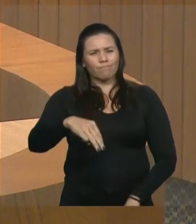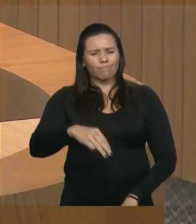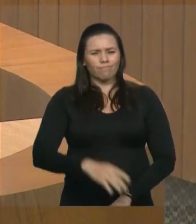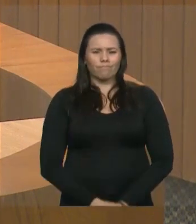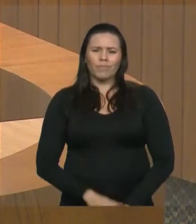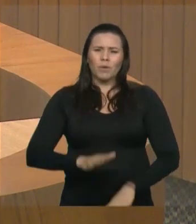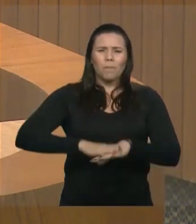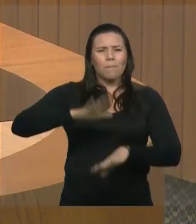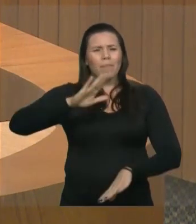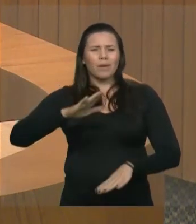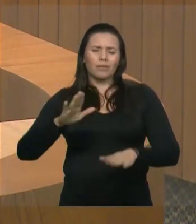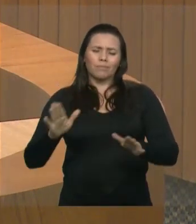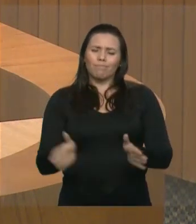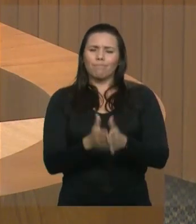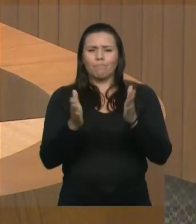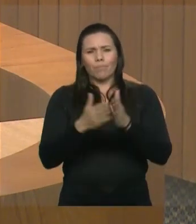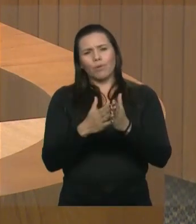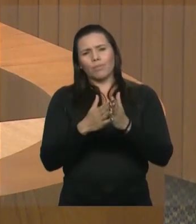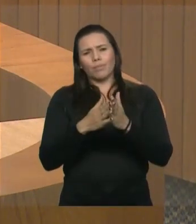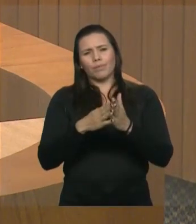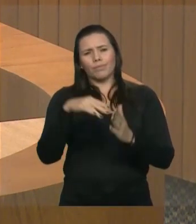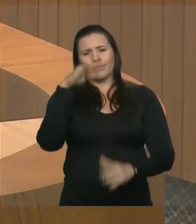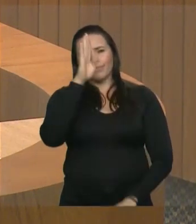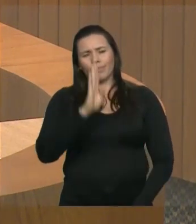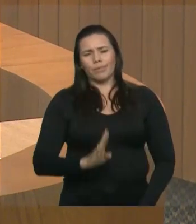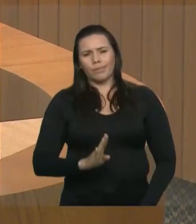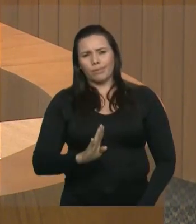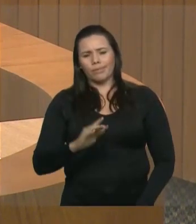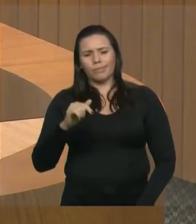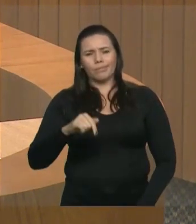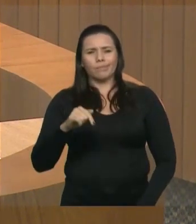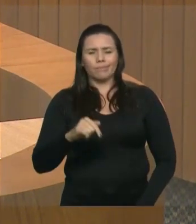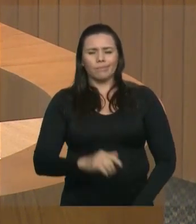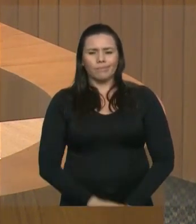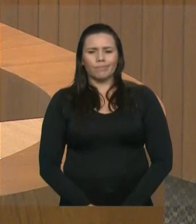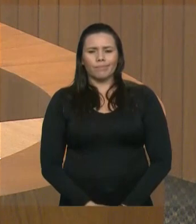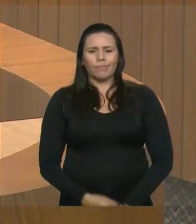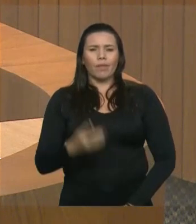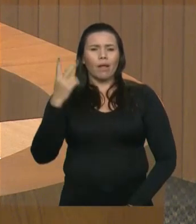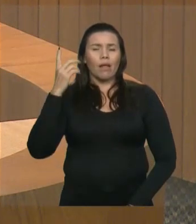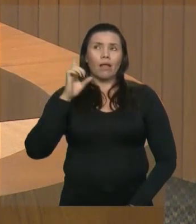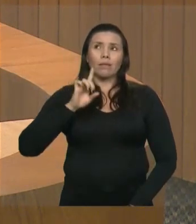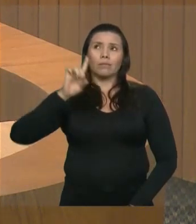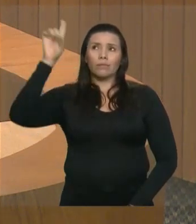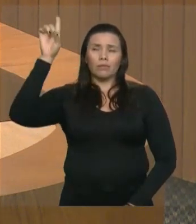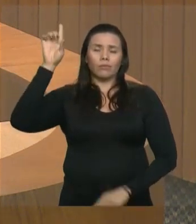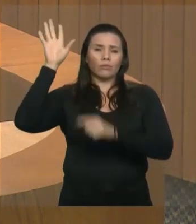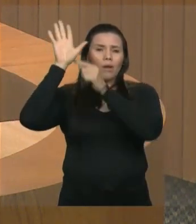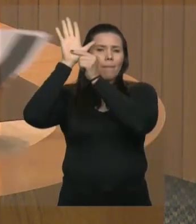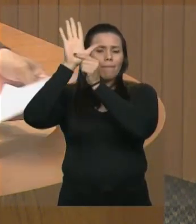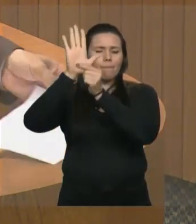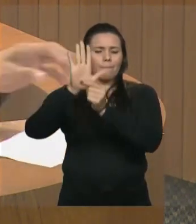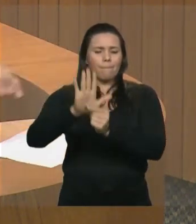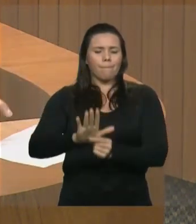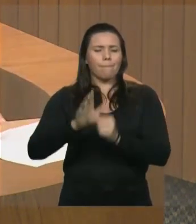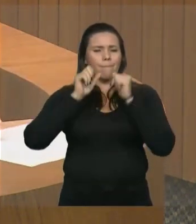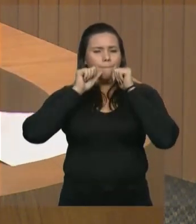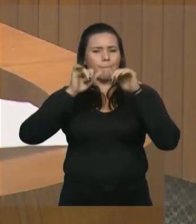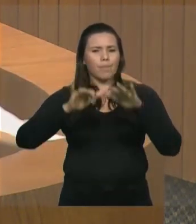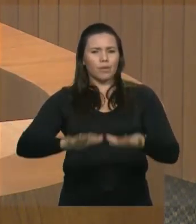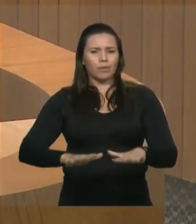mais pobre do Brasil. Que Deus estenda suas mãos poderosas sobre o estado do